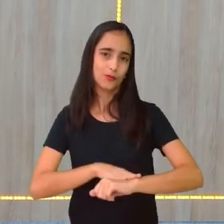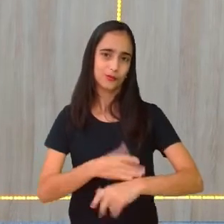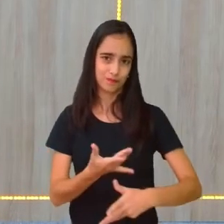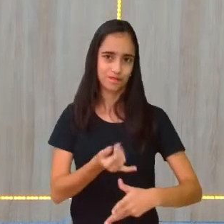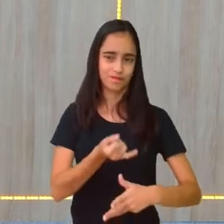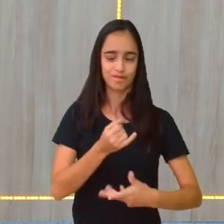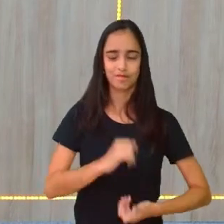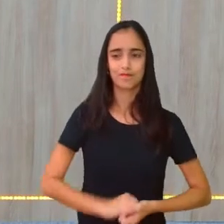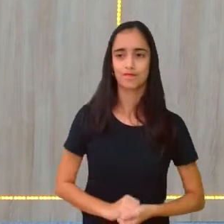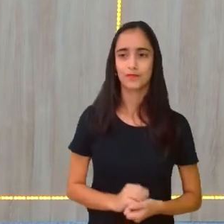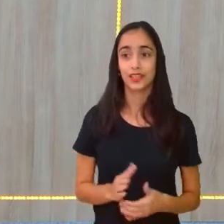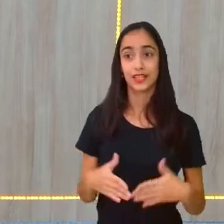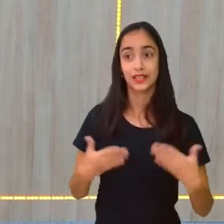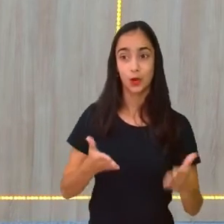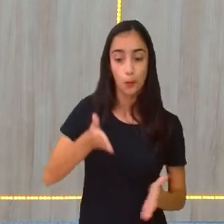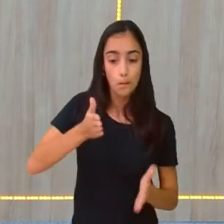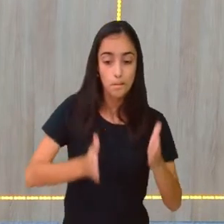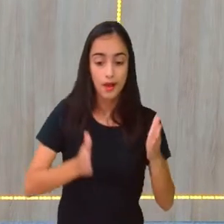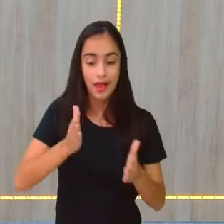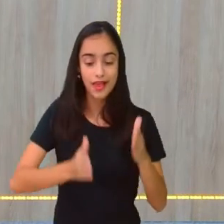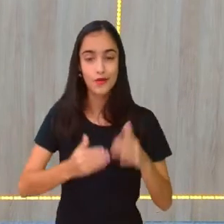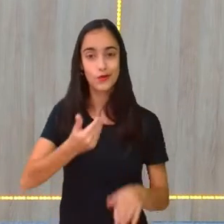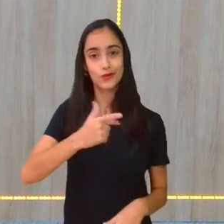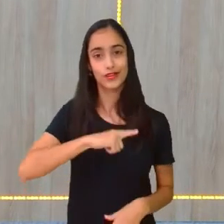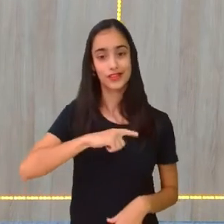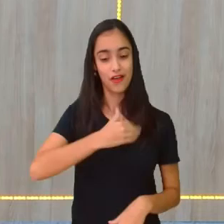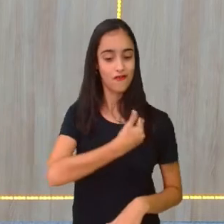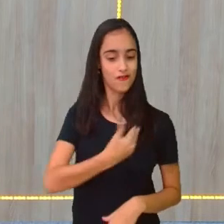o período, né, onde ele governou vai ser